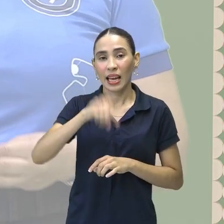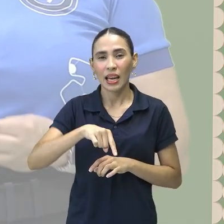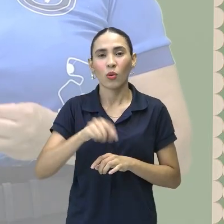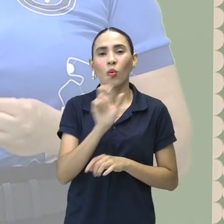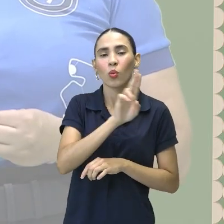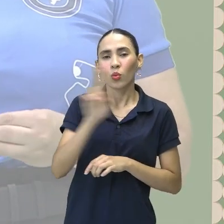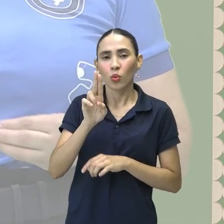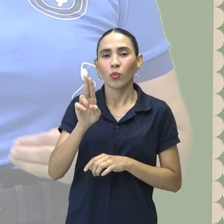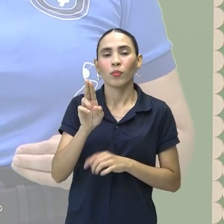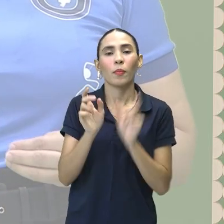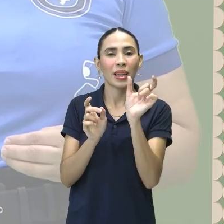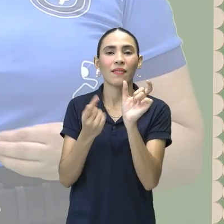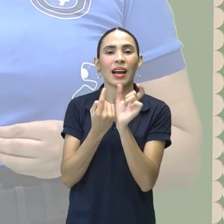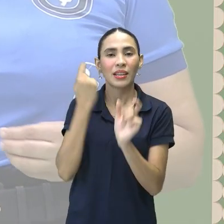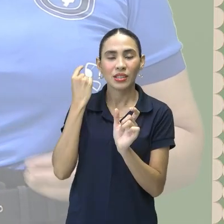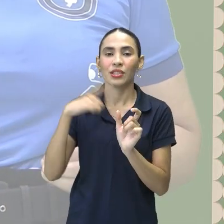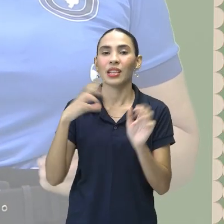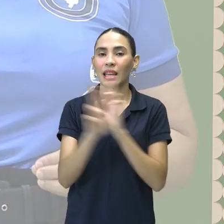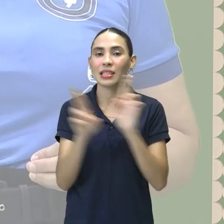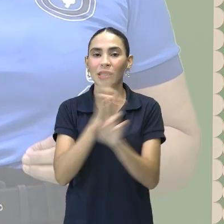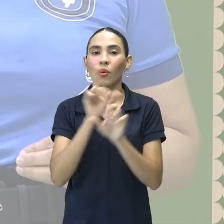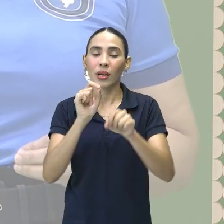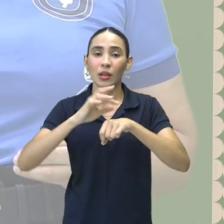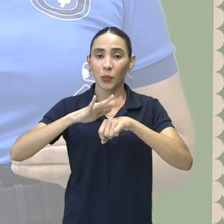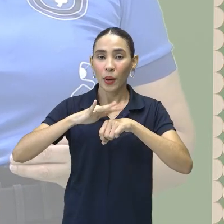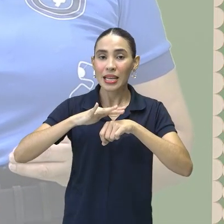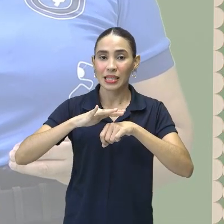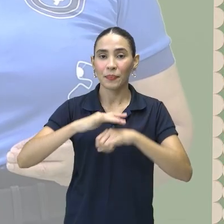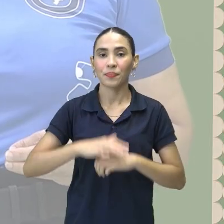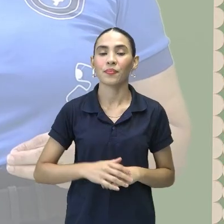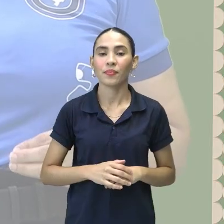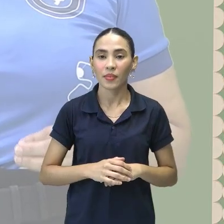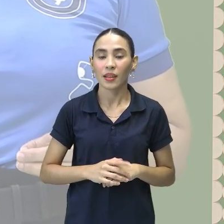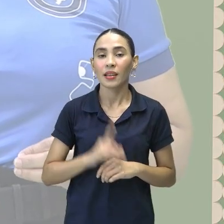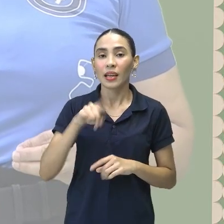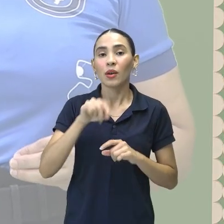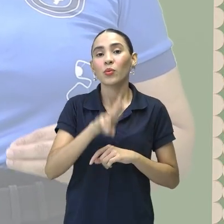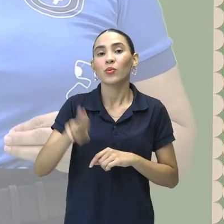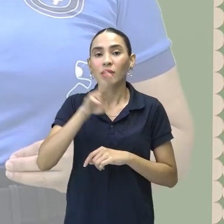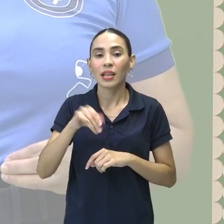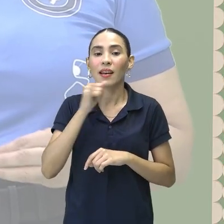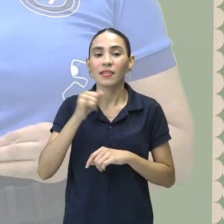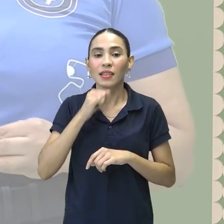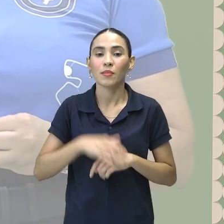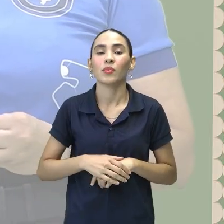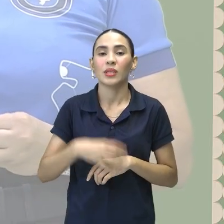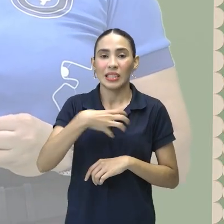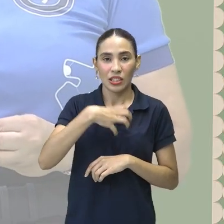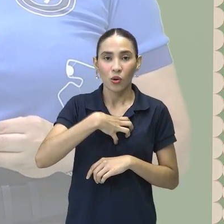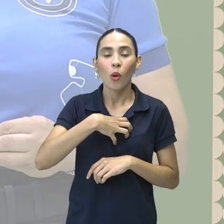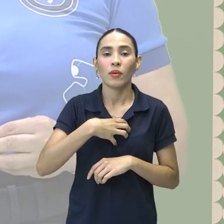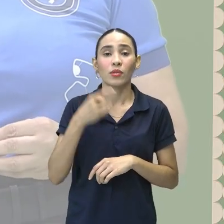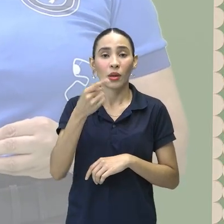antigo, termo antigo, estava relacionado à doença, a palavra doença, que era usado quando há sintomas